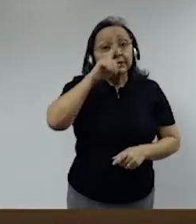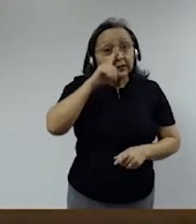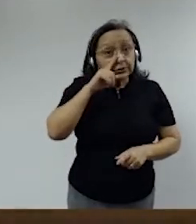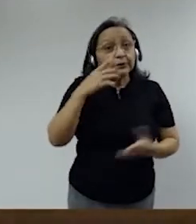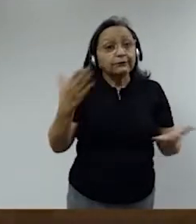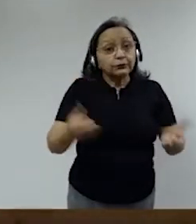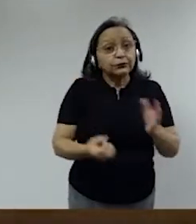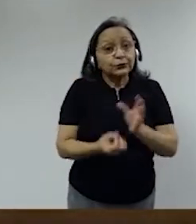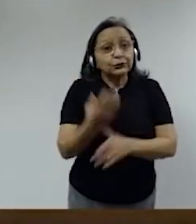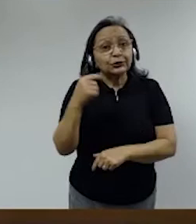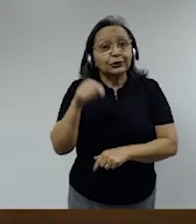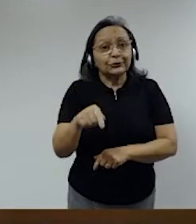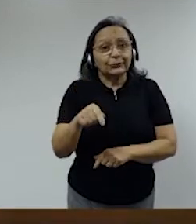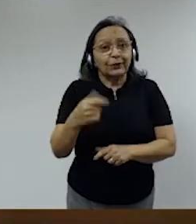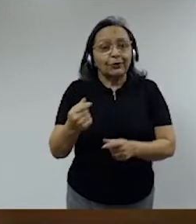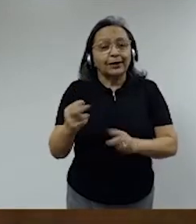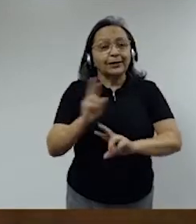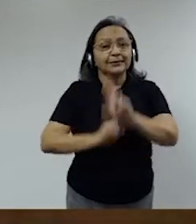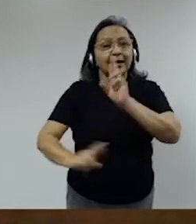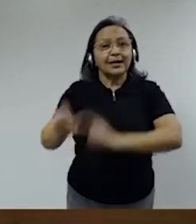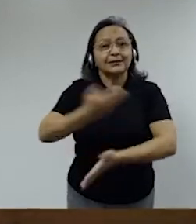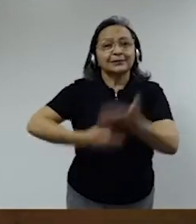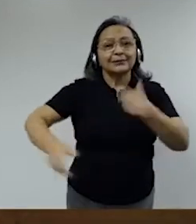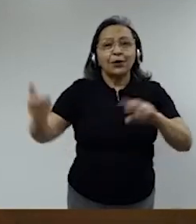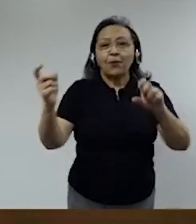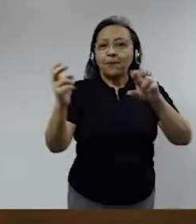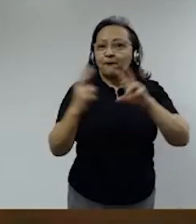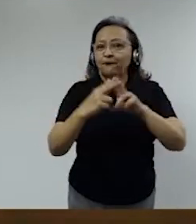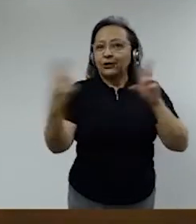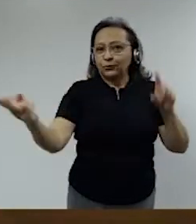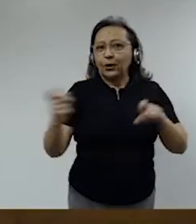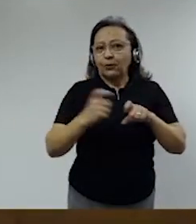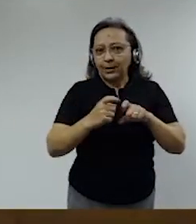instaura diante dessa relação médico-paciente, que vai ser